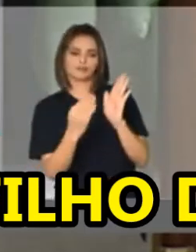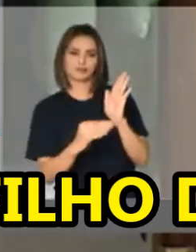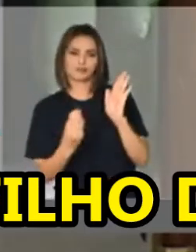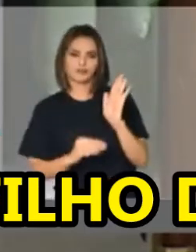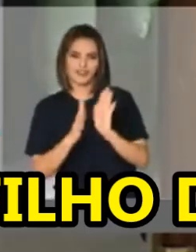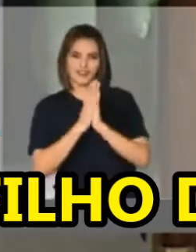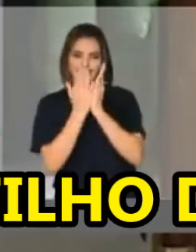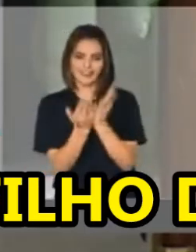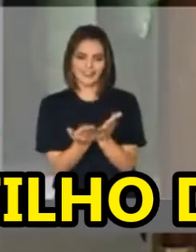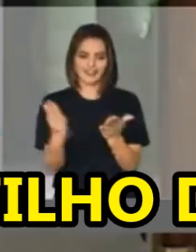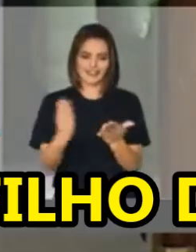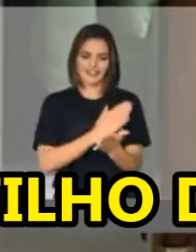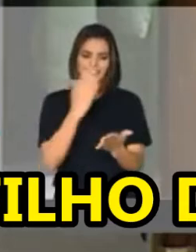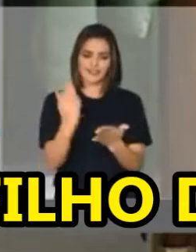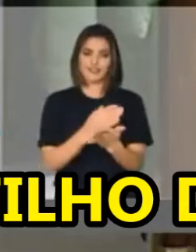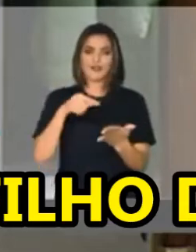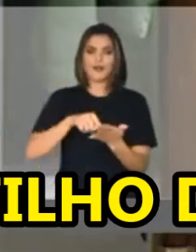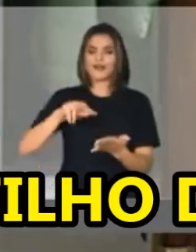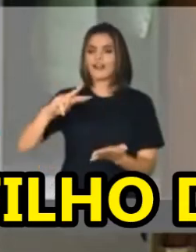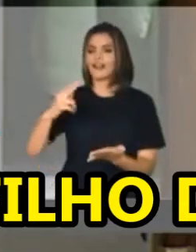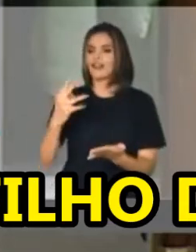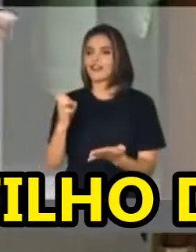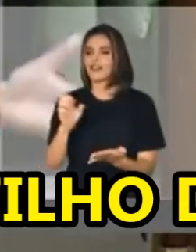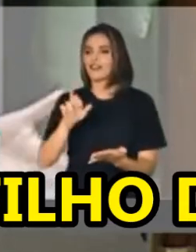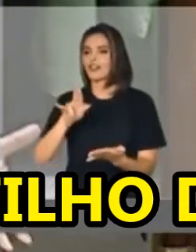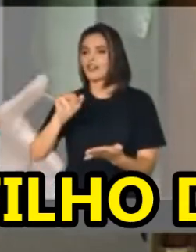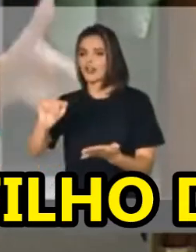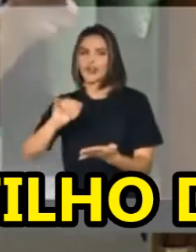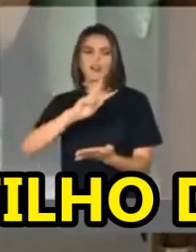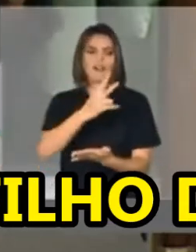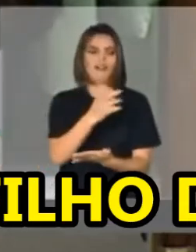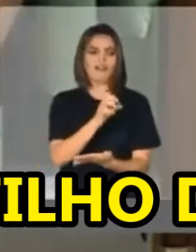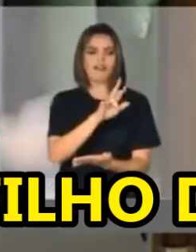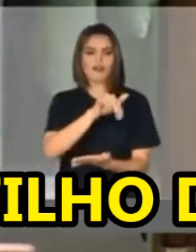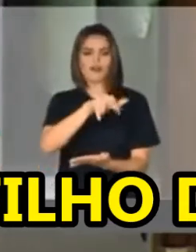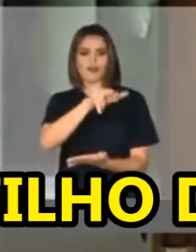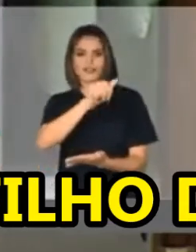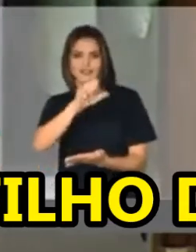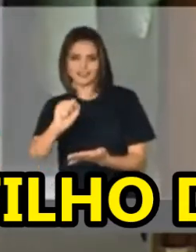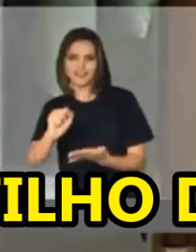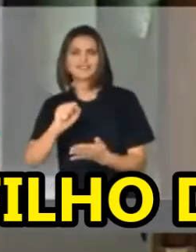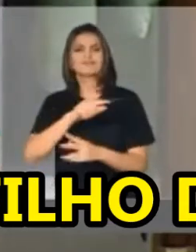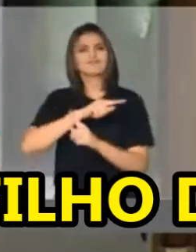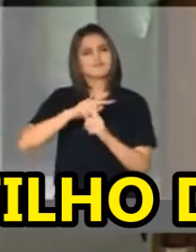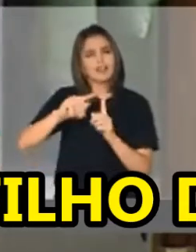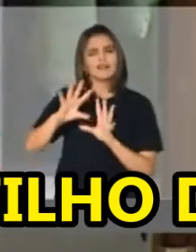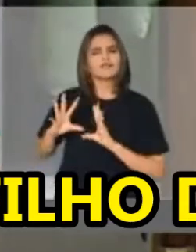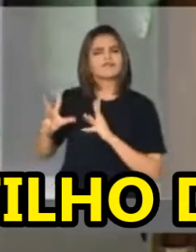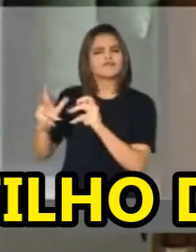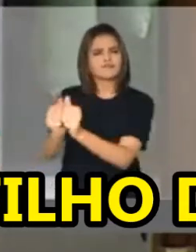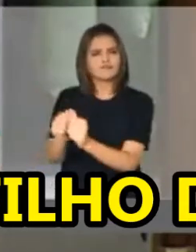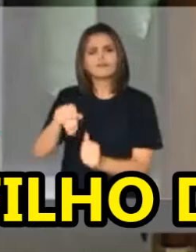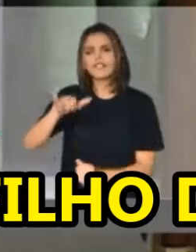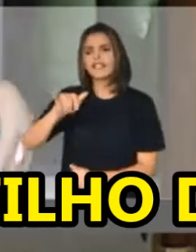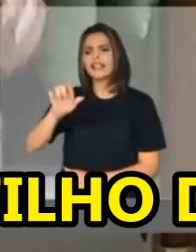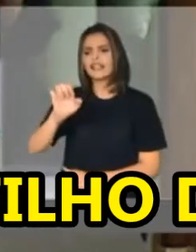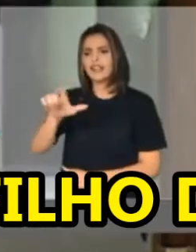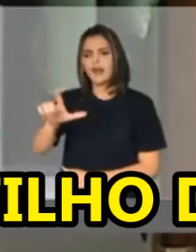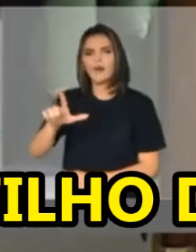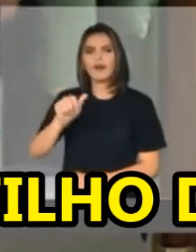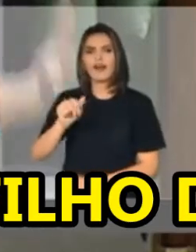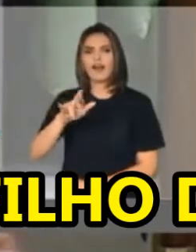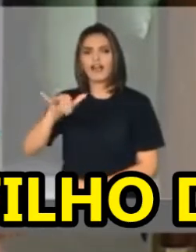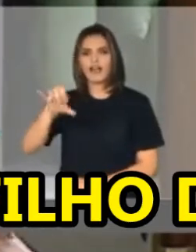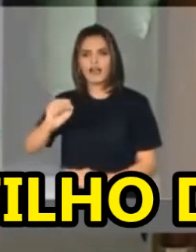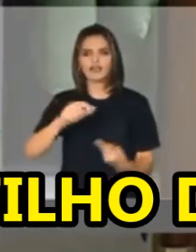heróis e heroínas da pátria, e entre esses estavam lá o nome de Miguel Arraes, a quem prestamos aqui a nossa homenagem, o